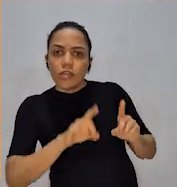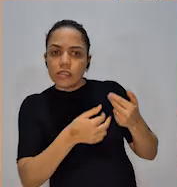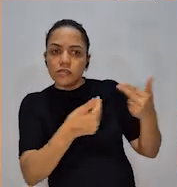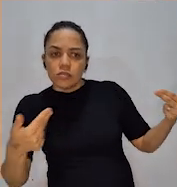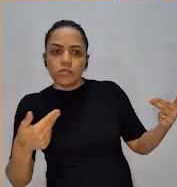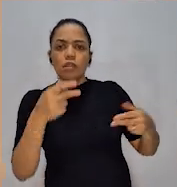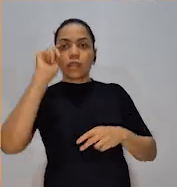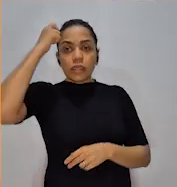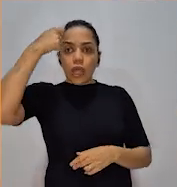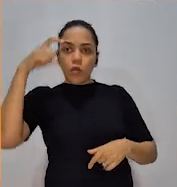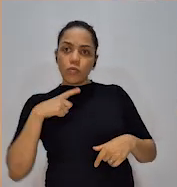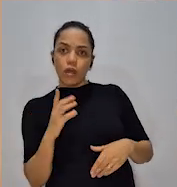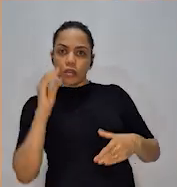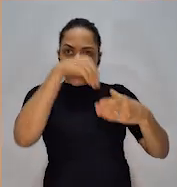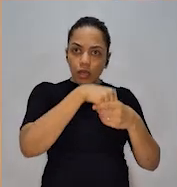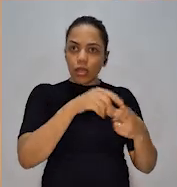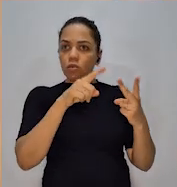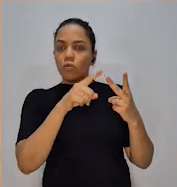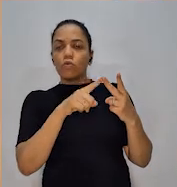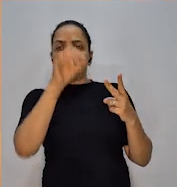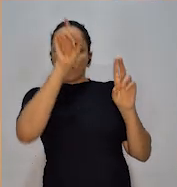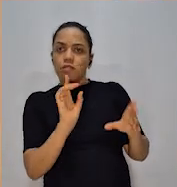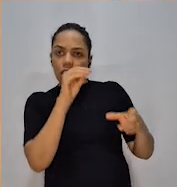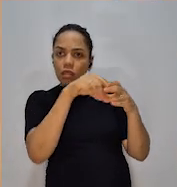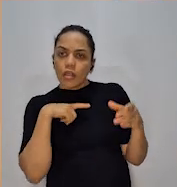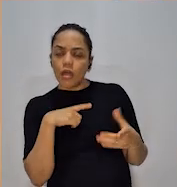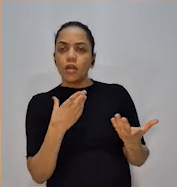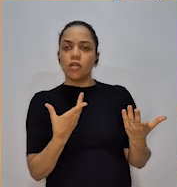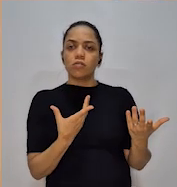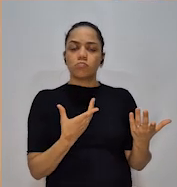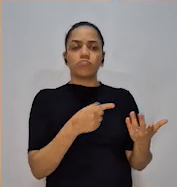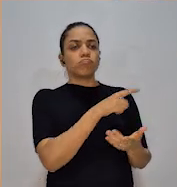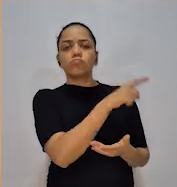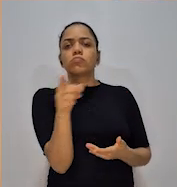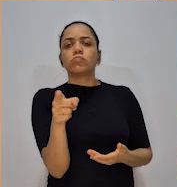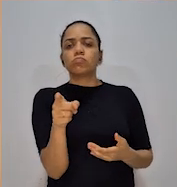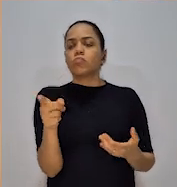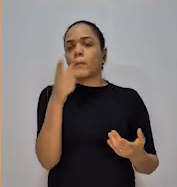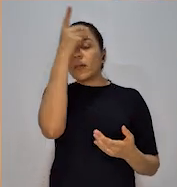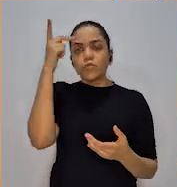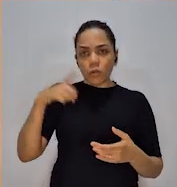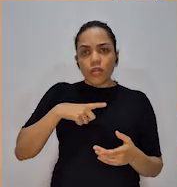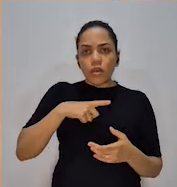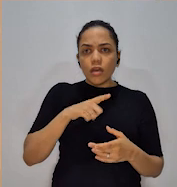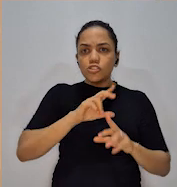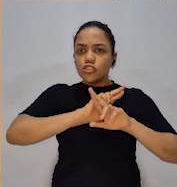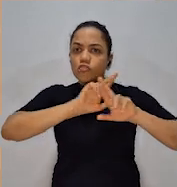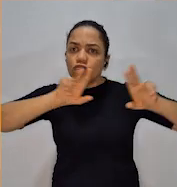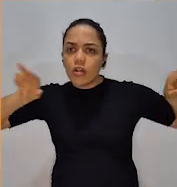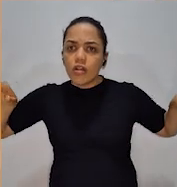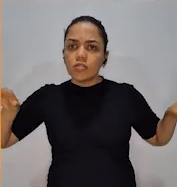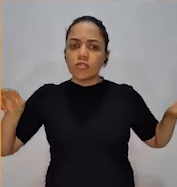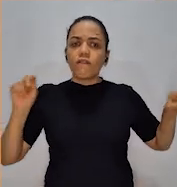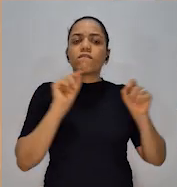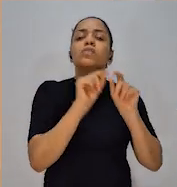56% da população as pessoas negras. Onde elas estão dentro das organizações de vocês? Fazendo o quê? Né? E cada vez mais a